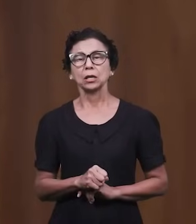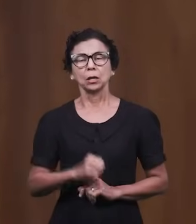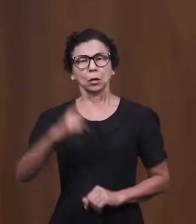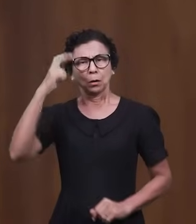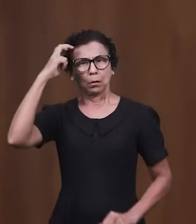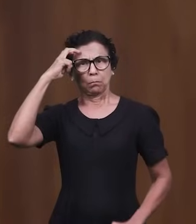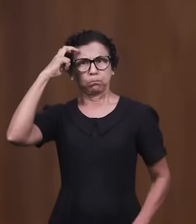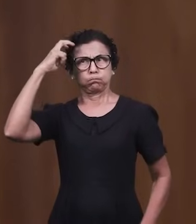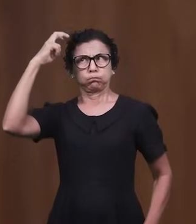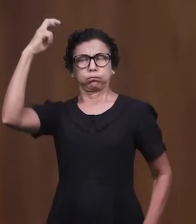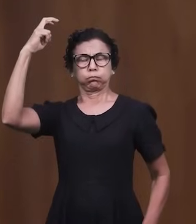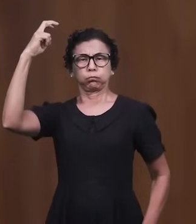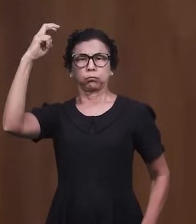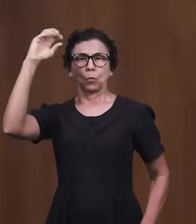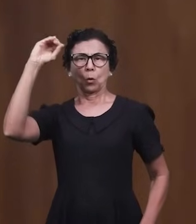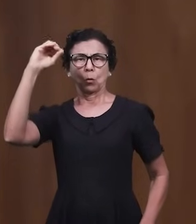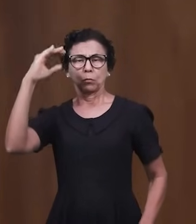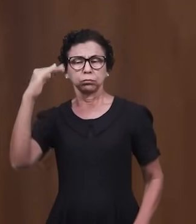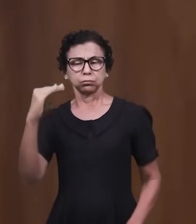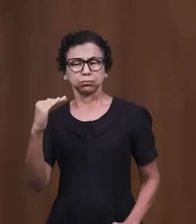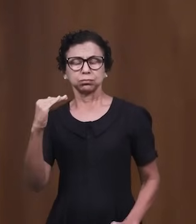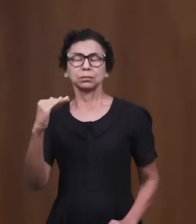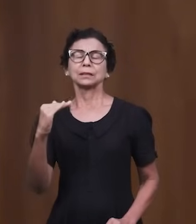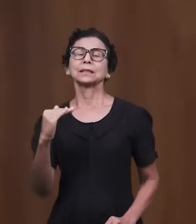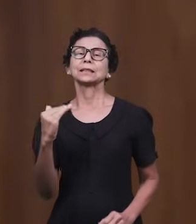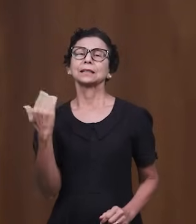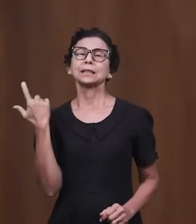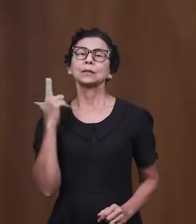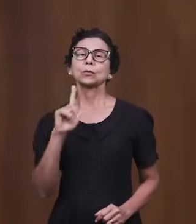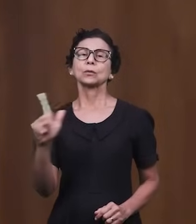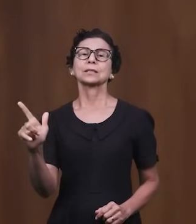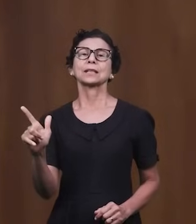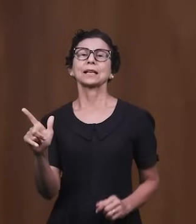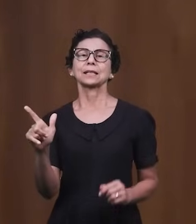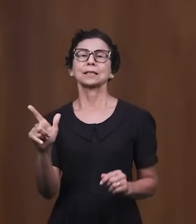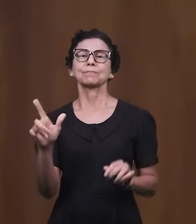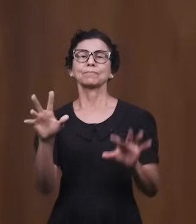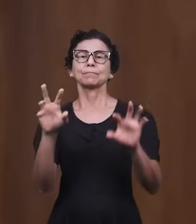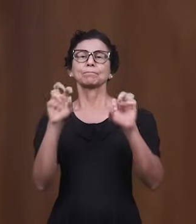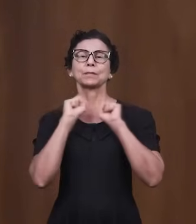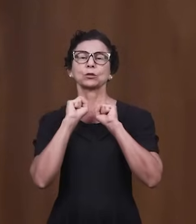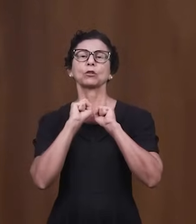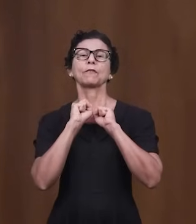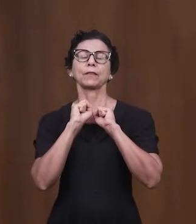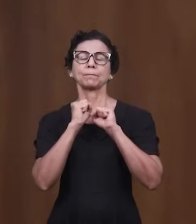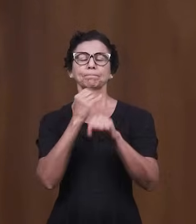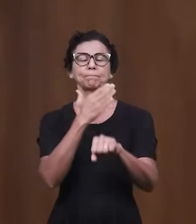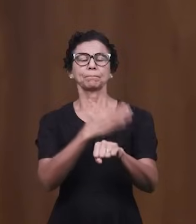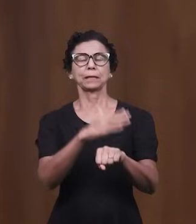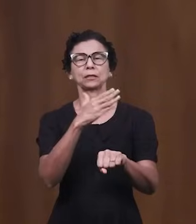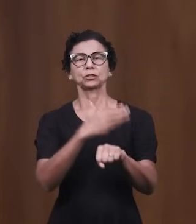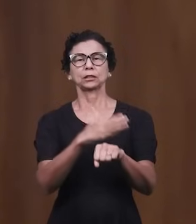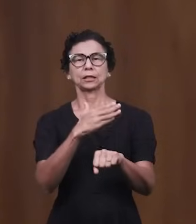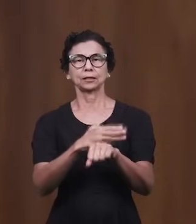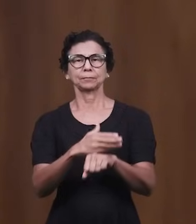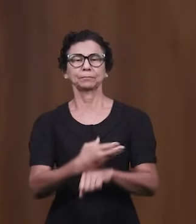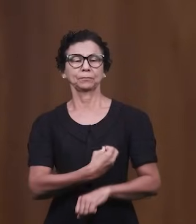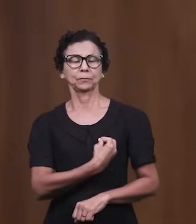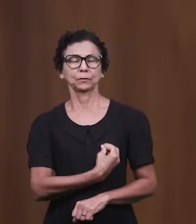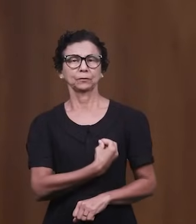não tanto assim, ele tenha condição de assimilar a doutrina e aplicá-la praticamente na sua